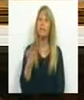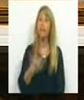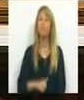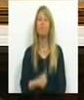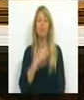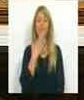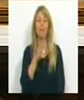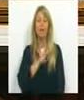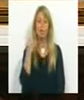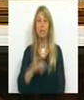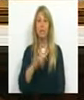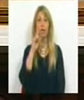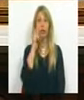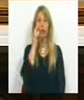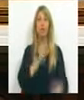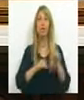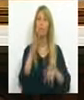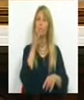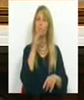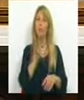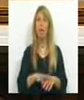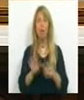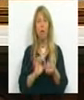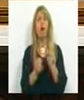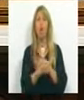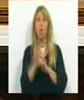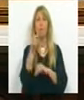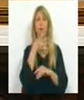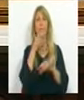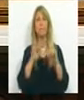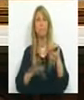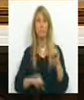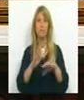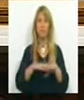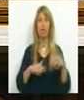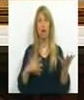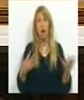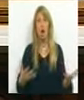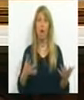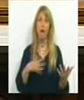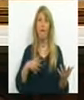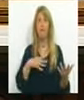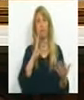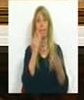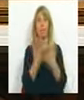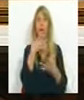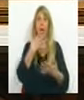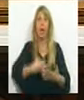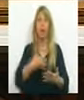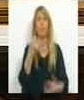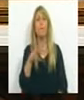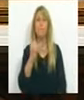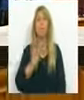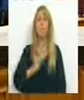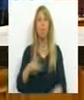Presidente, senhoras e senhores deputados, ao contrário do que nestes discursos das esquerdas agora se passou a querer fazer crer, o PSD é um